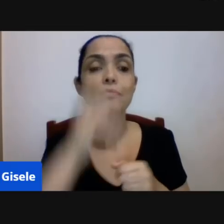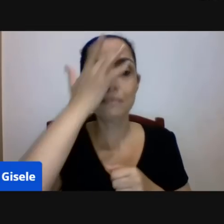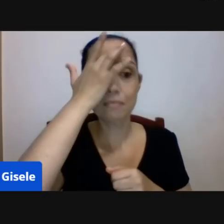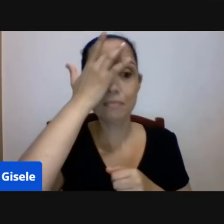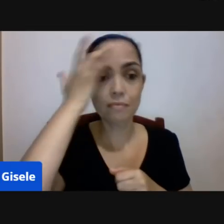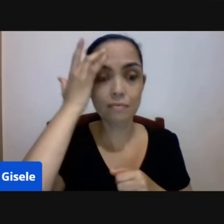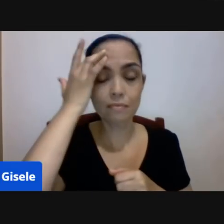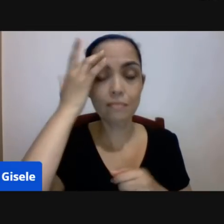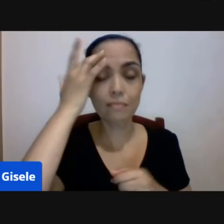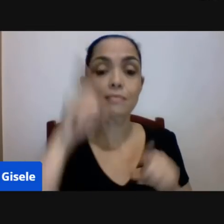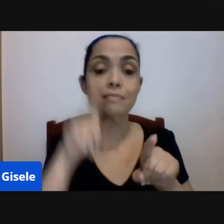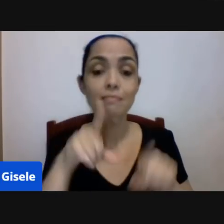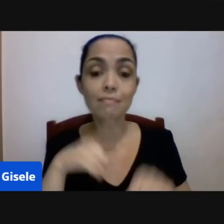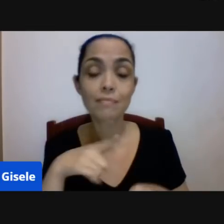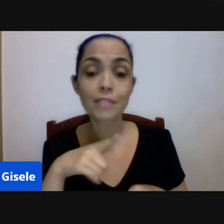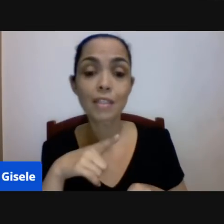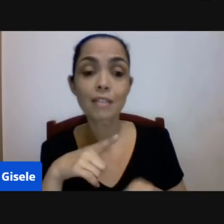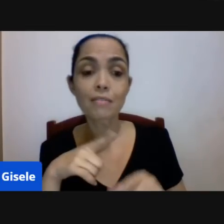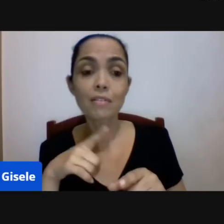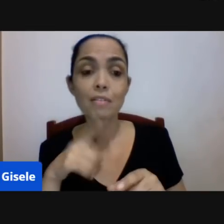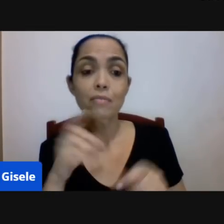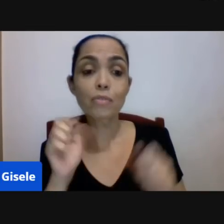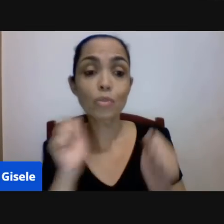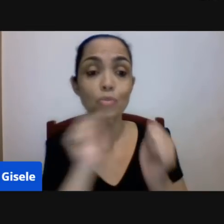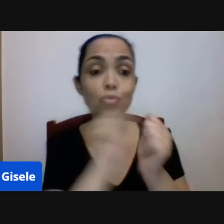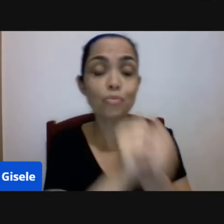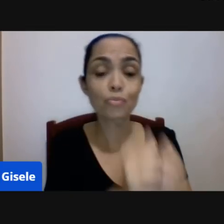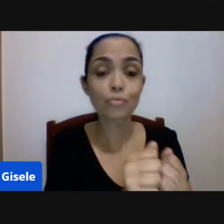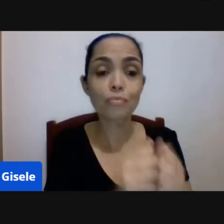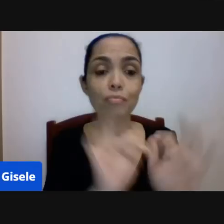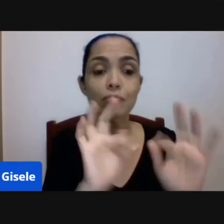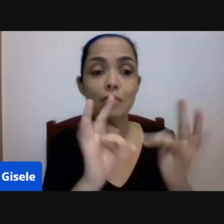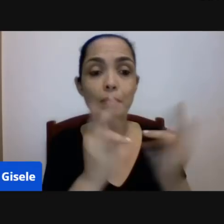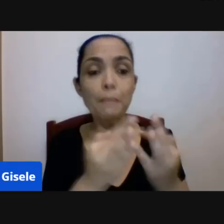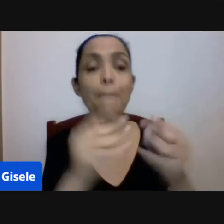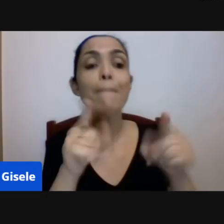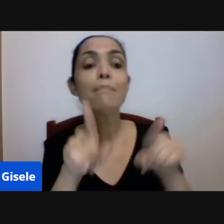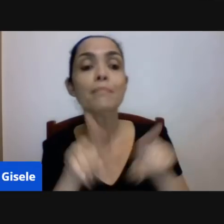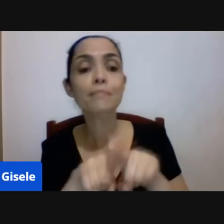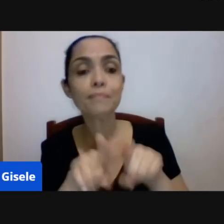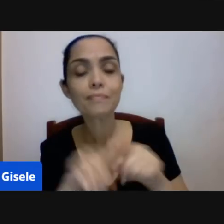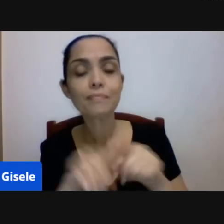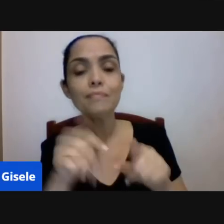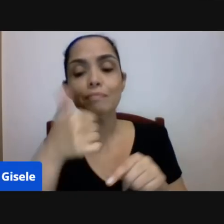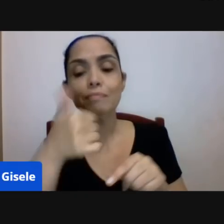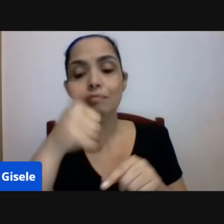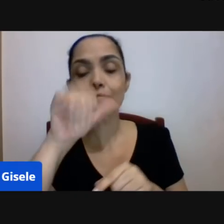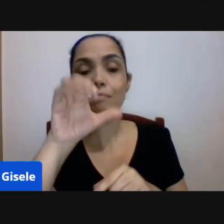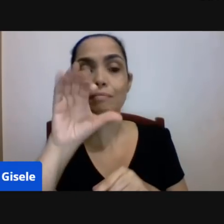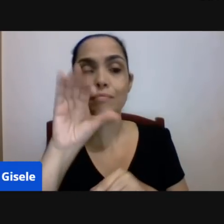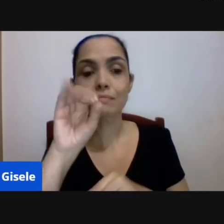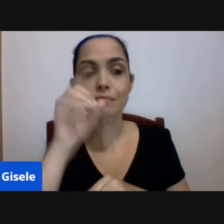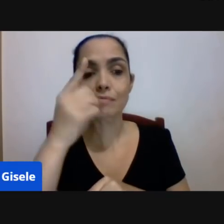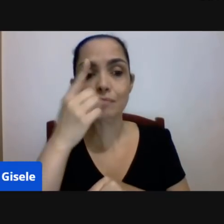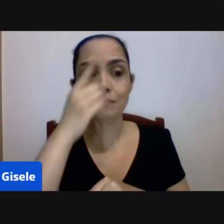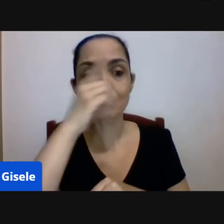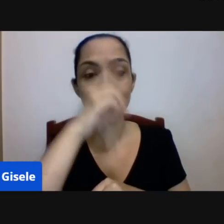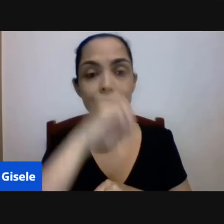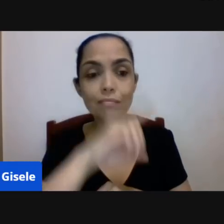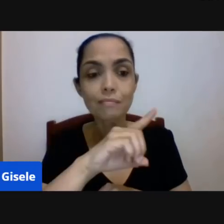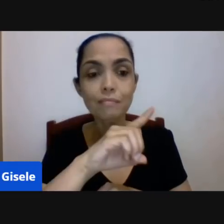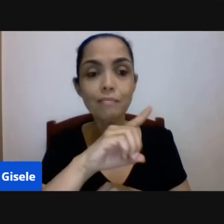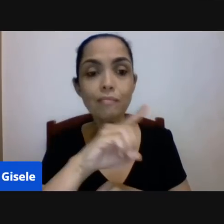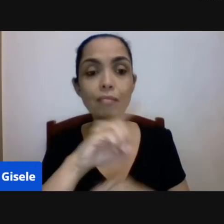de contato domiciliar, ela deve ser isolada também por 10 dias, ainda que ela não tenha sintomas. E esses 10 dias ele é